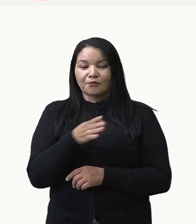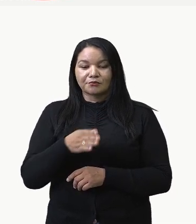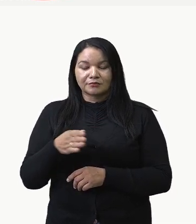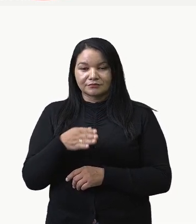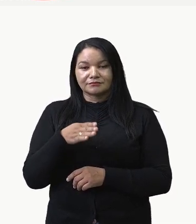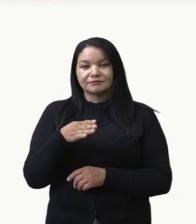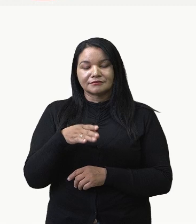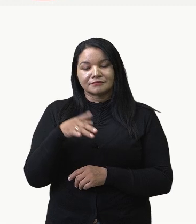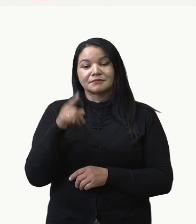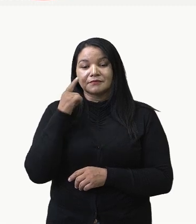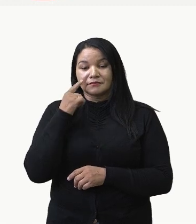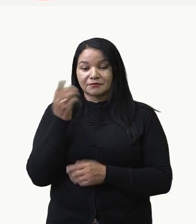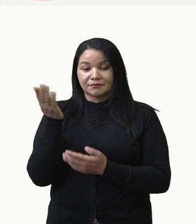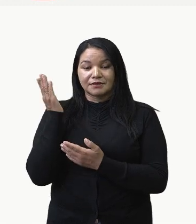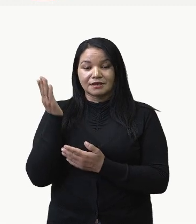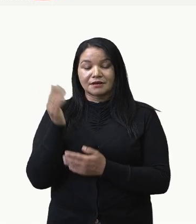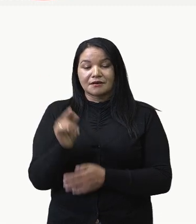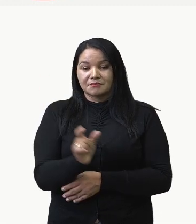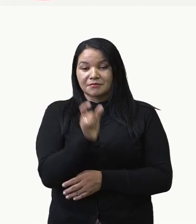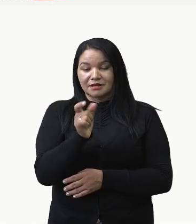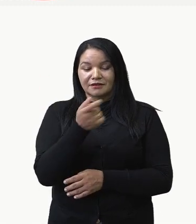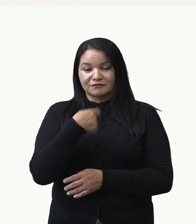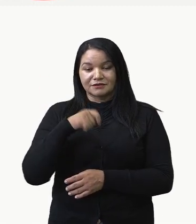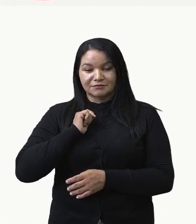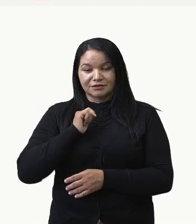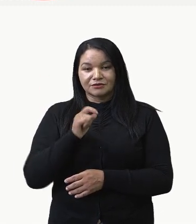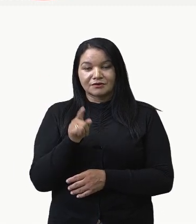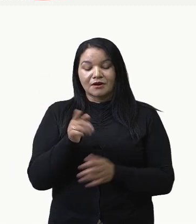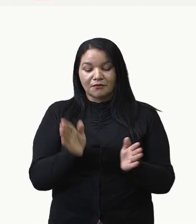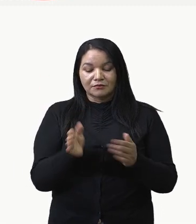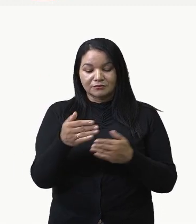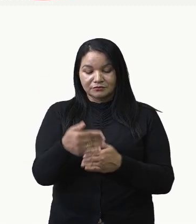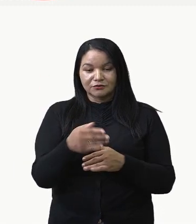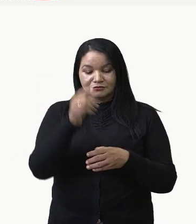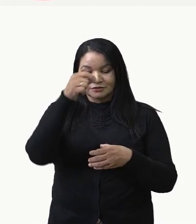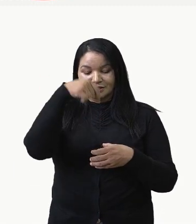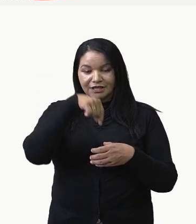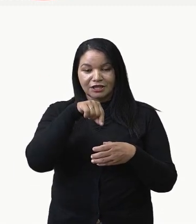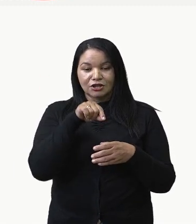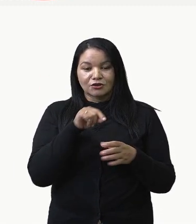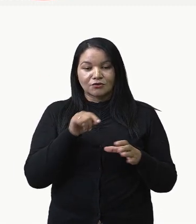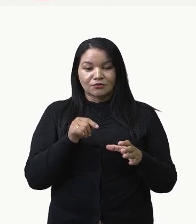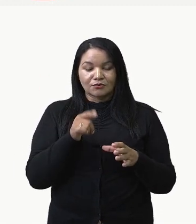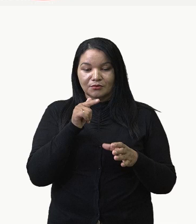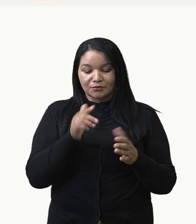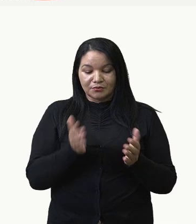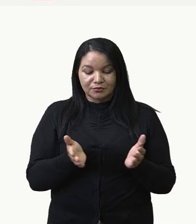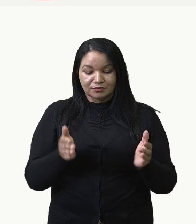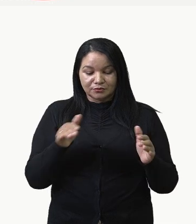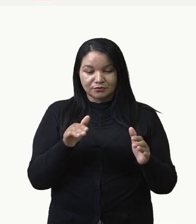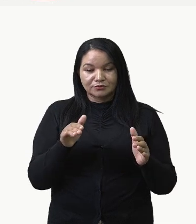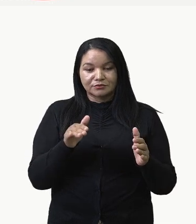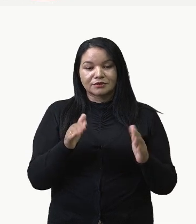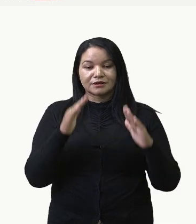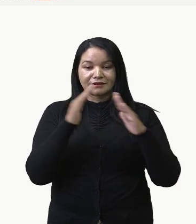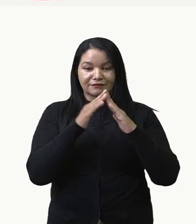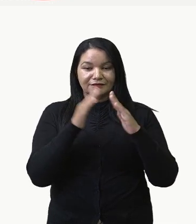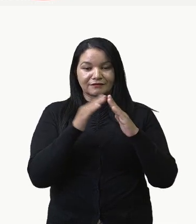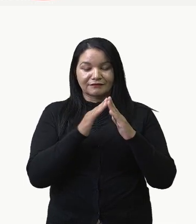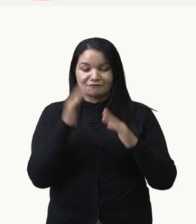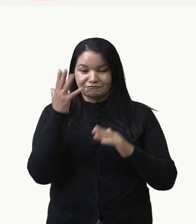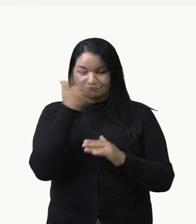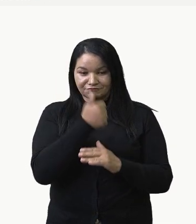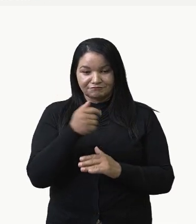dizendo que esse peixinho é aquele de aquário que colocamos ali né para ornamentar a nossa casa PES